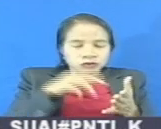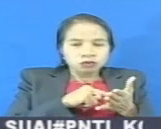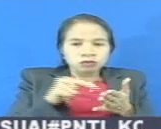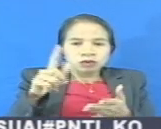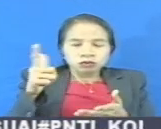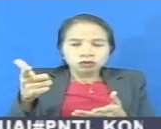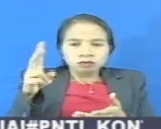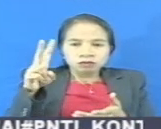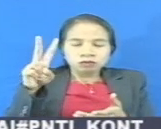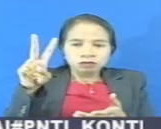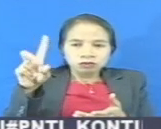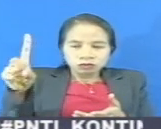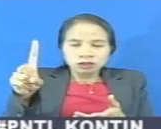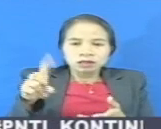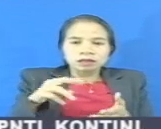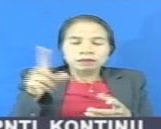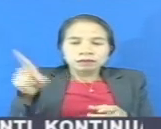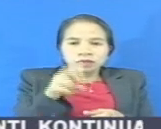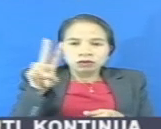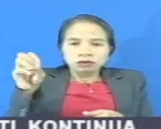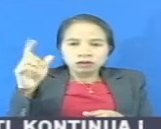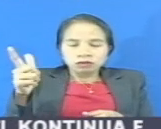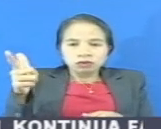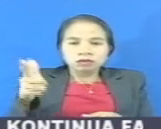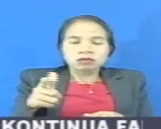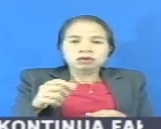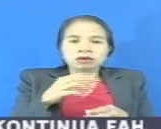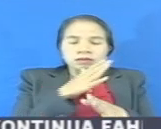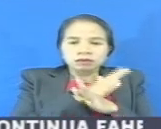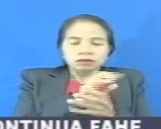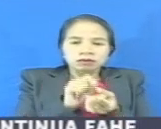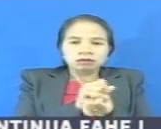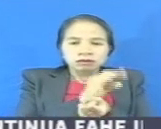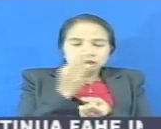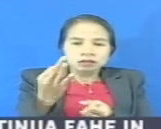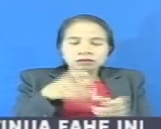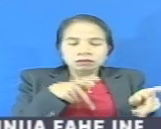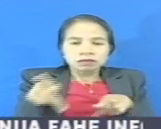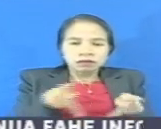barra Rihundrua Rua Nulo com a medida de prevenção de COVID-19 para a comunidade Sira.